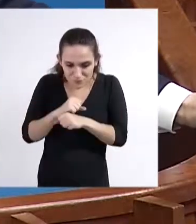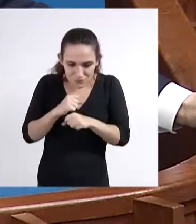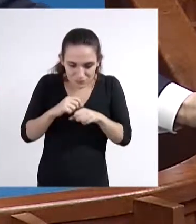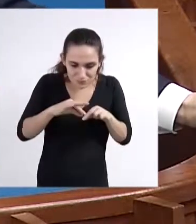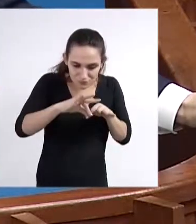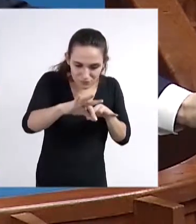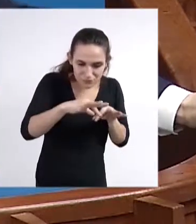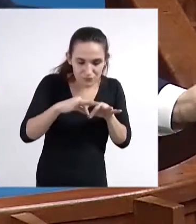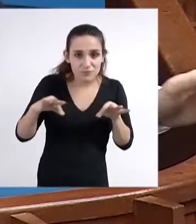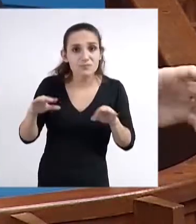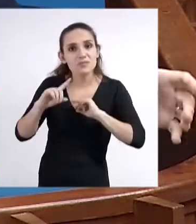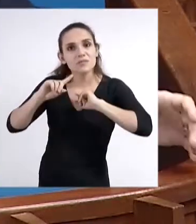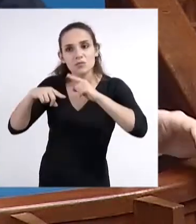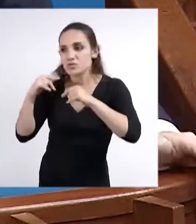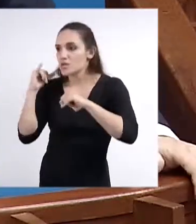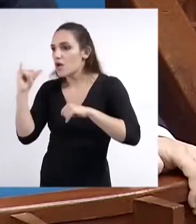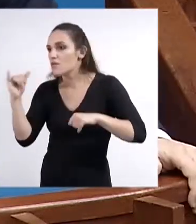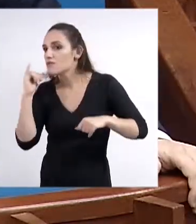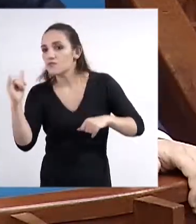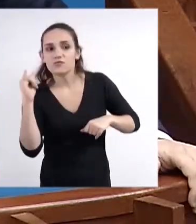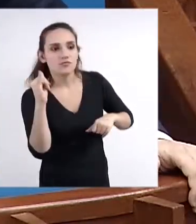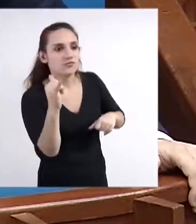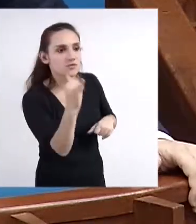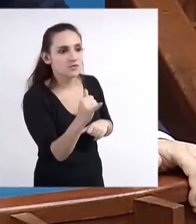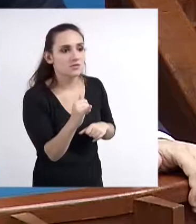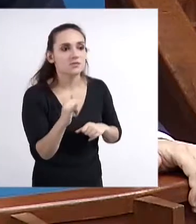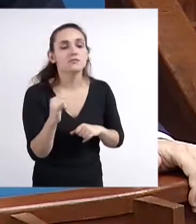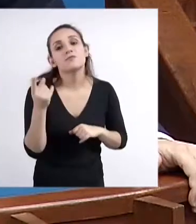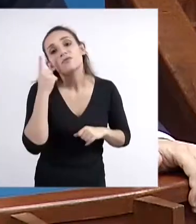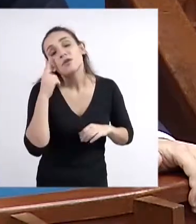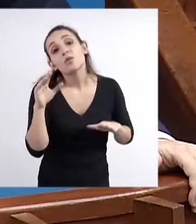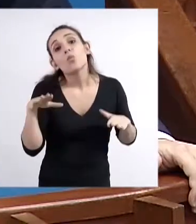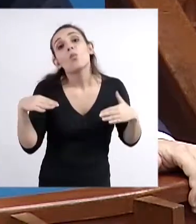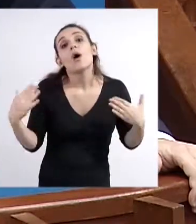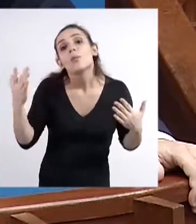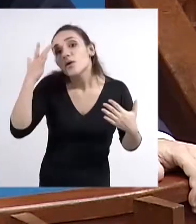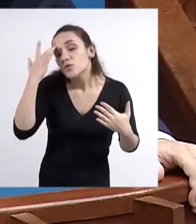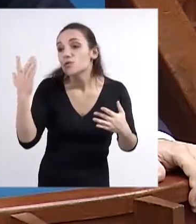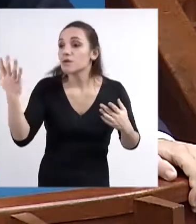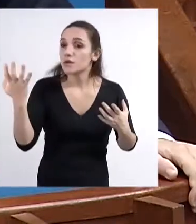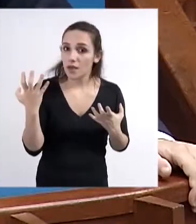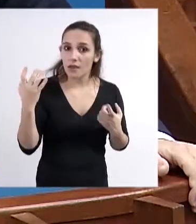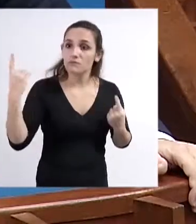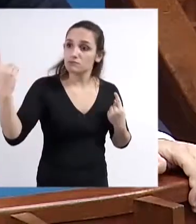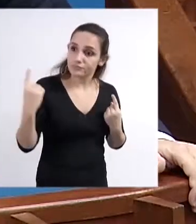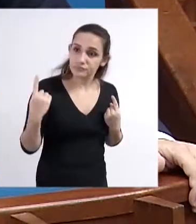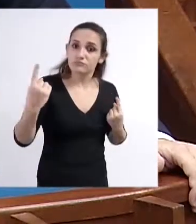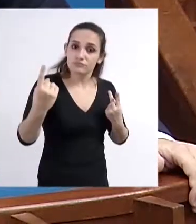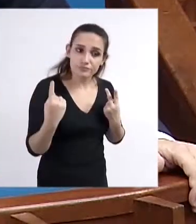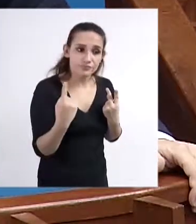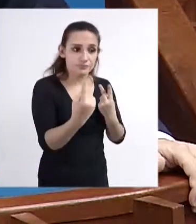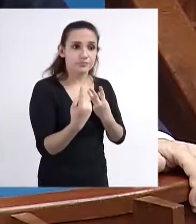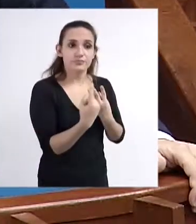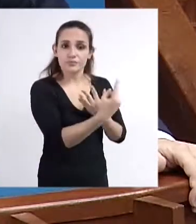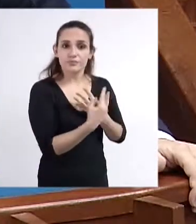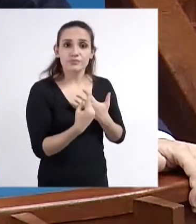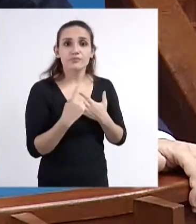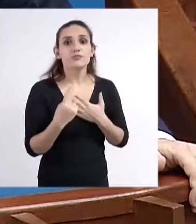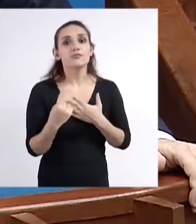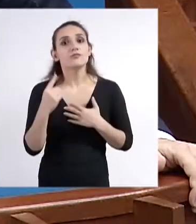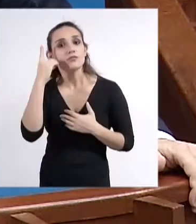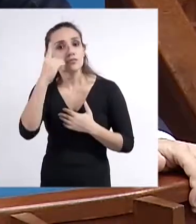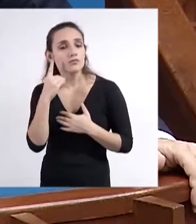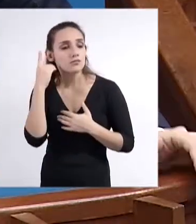formalizando aos blocos parlamentares para que possam indicar o nome dos deputados para que